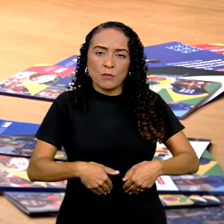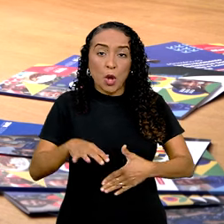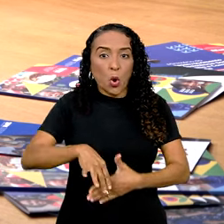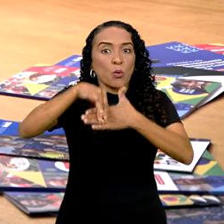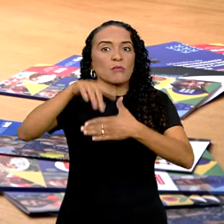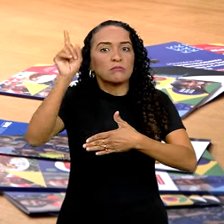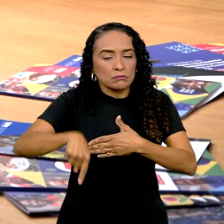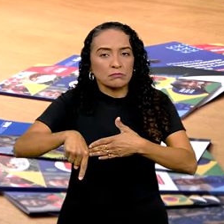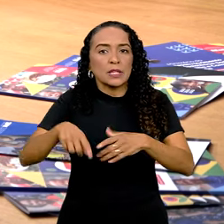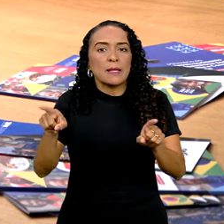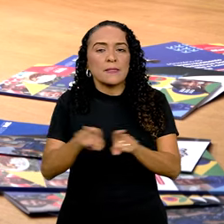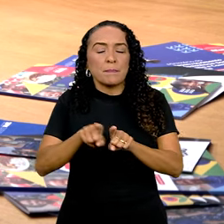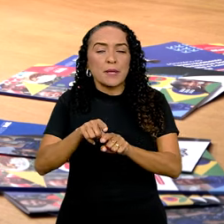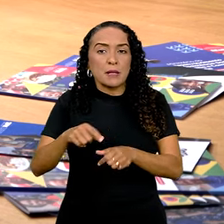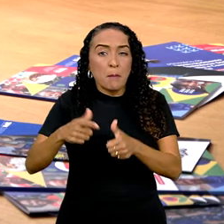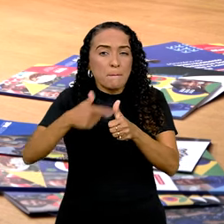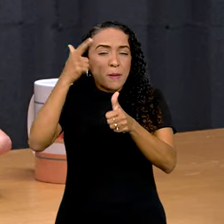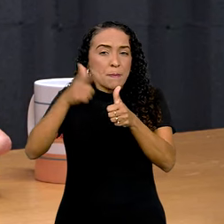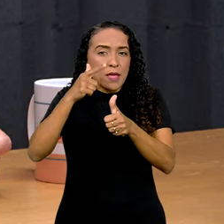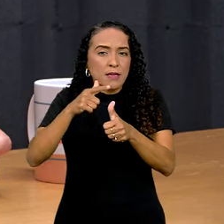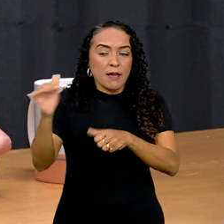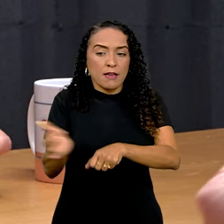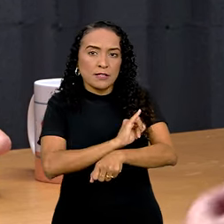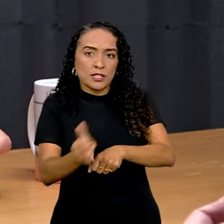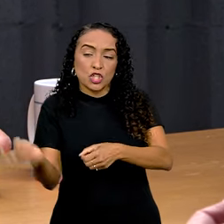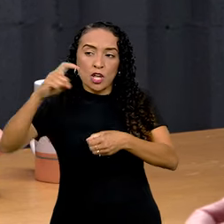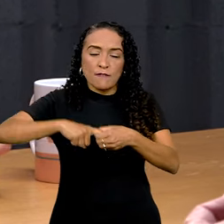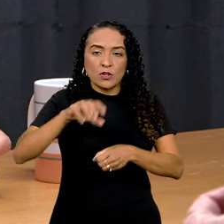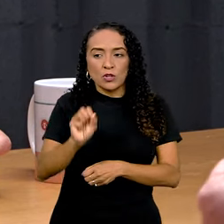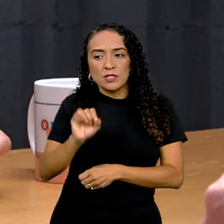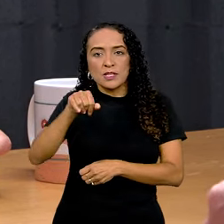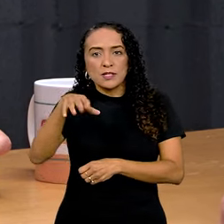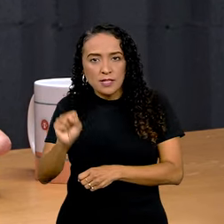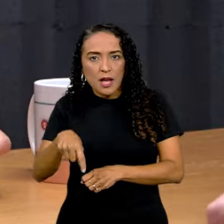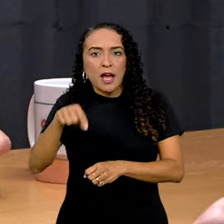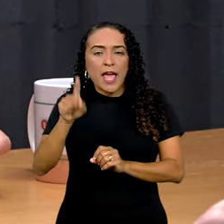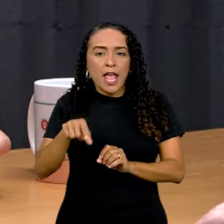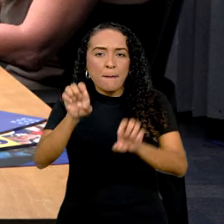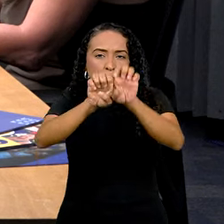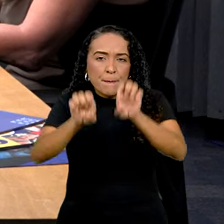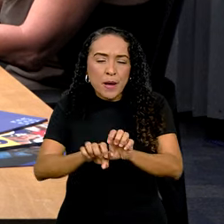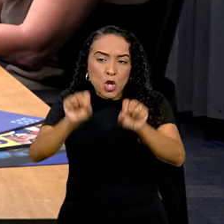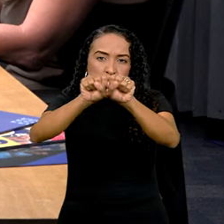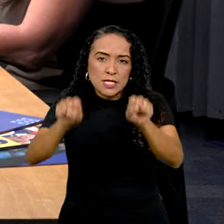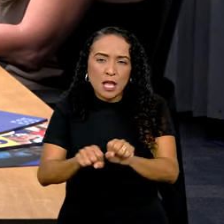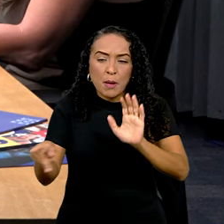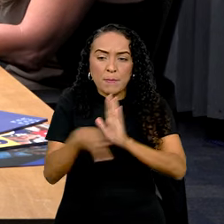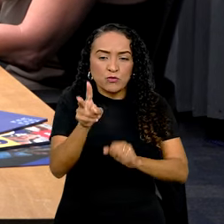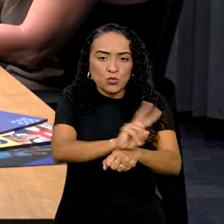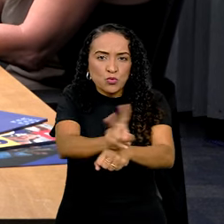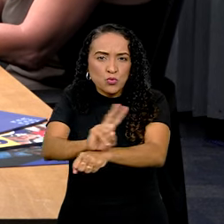grande prioridade e uma das primeiras medidas né na retomada do sisan foi estruturar um sistema de